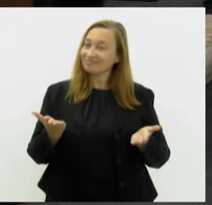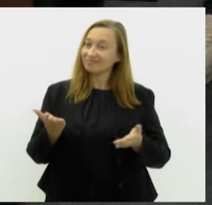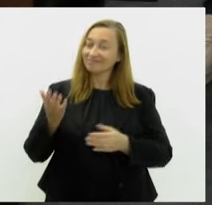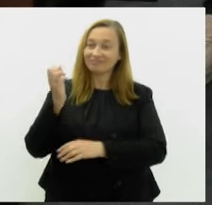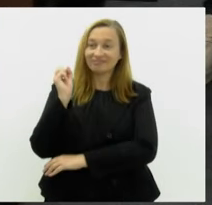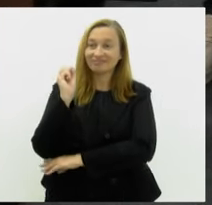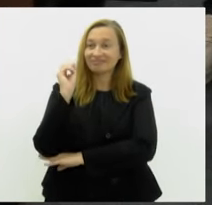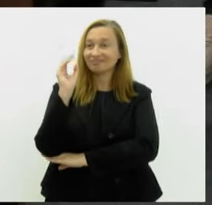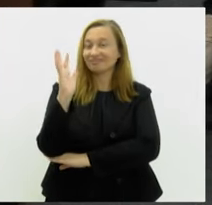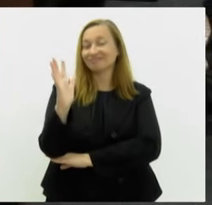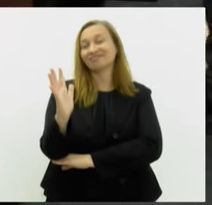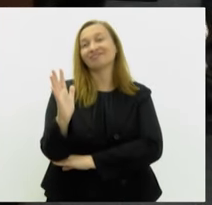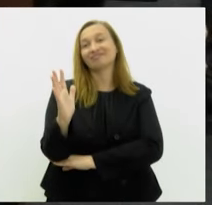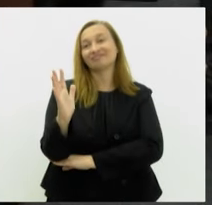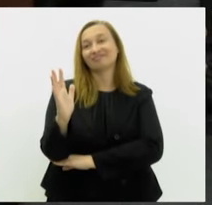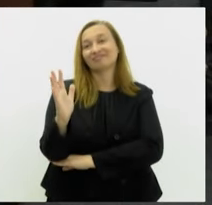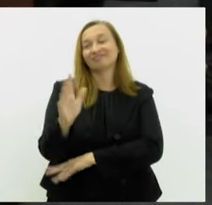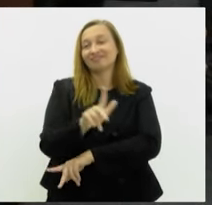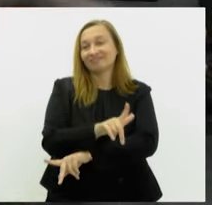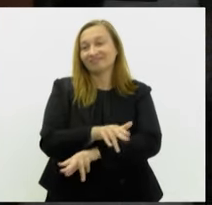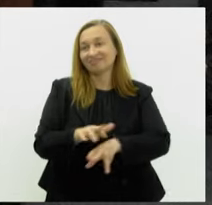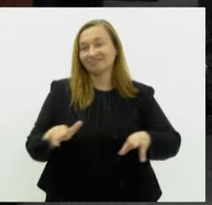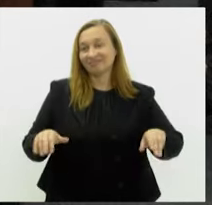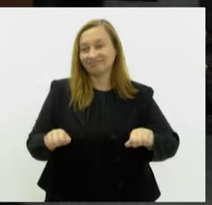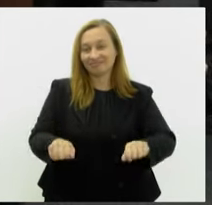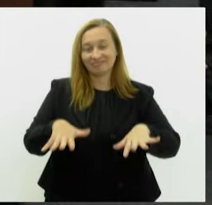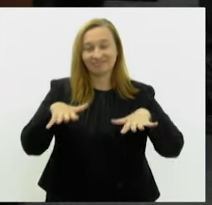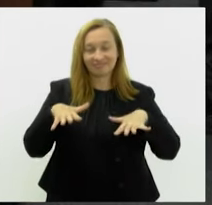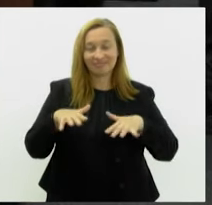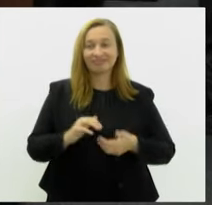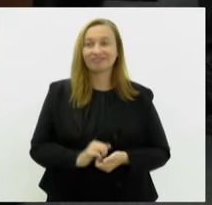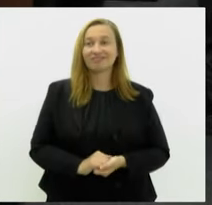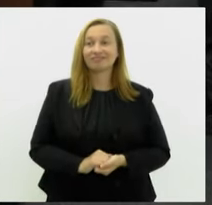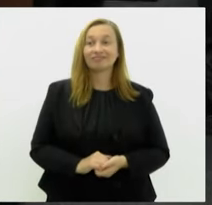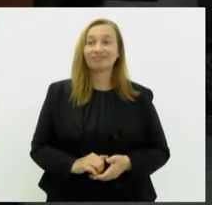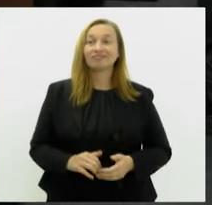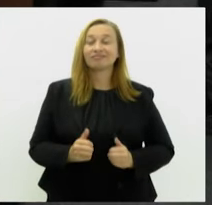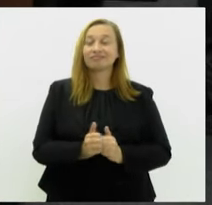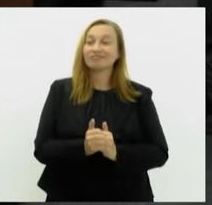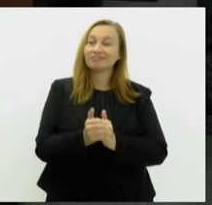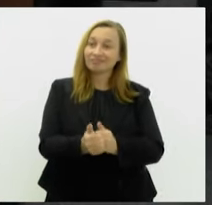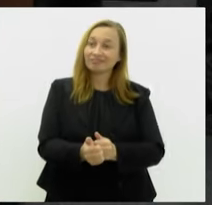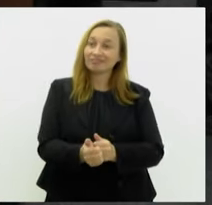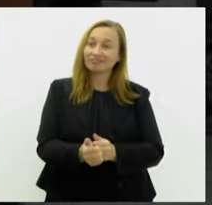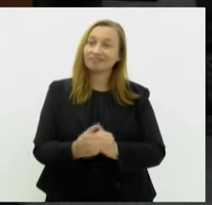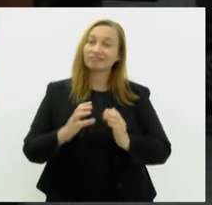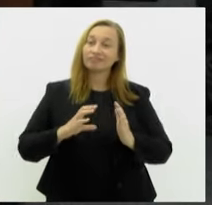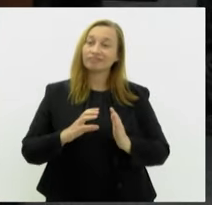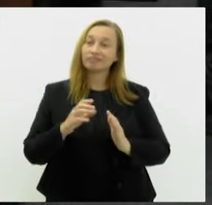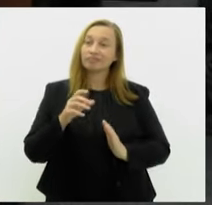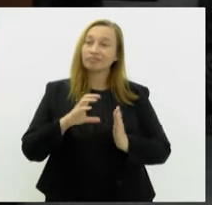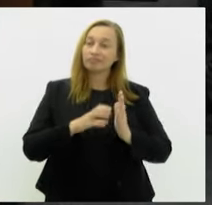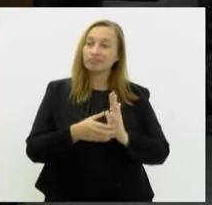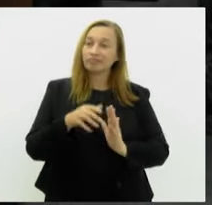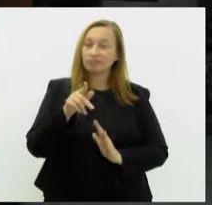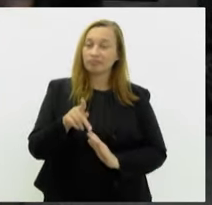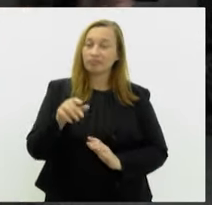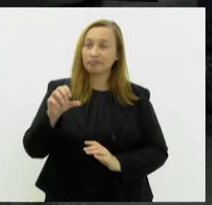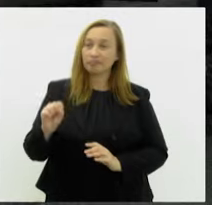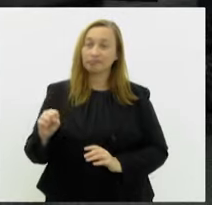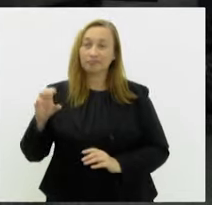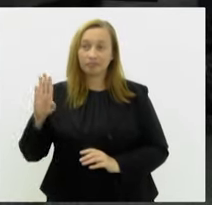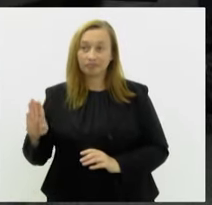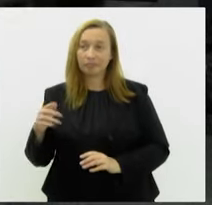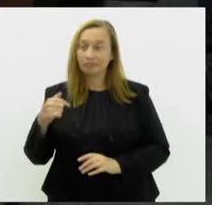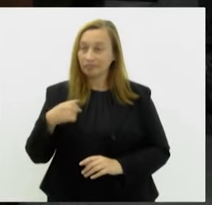esse complexo e diversificado plenário. Dito isso, encaminho pela bancada do PSB, eu e